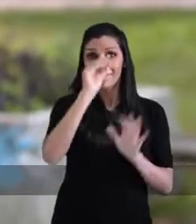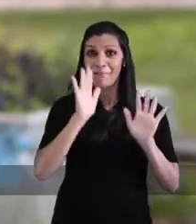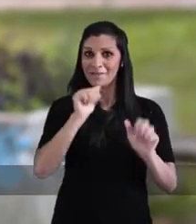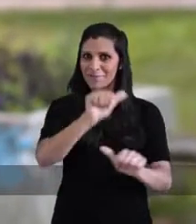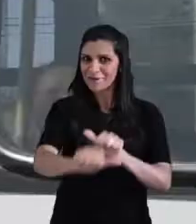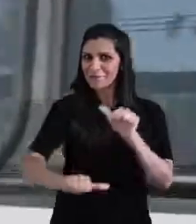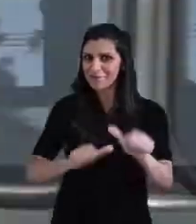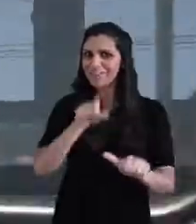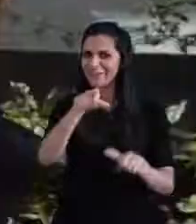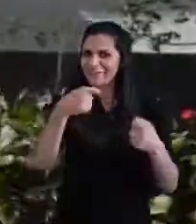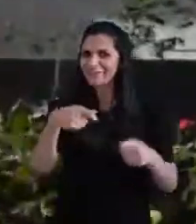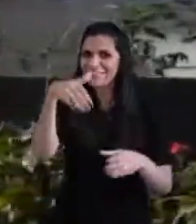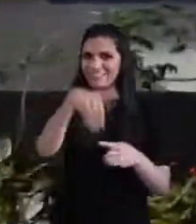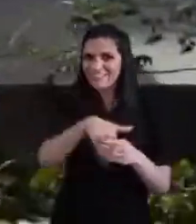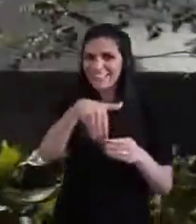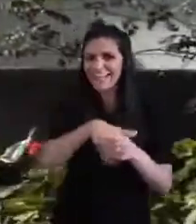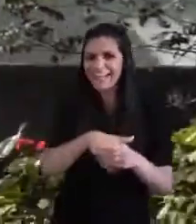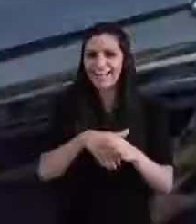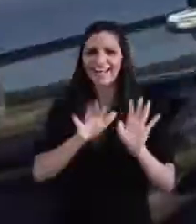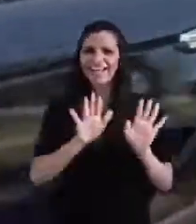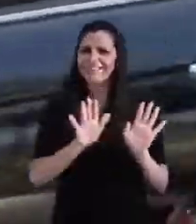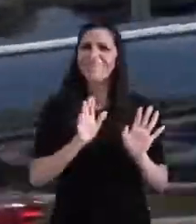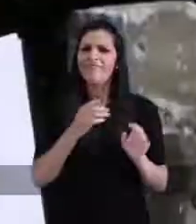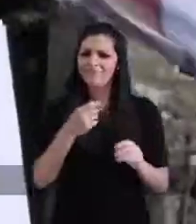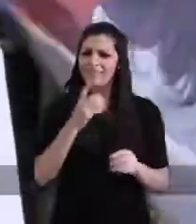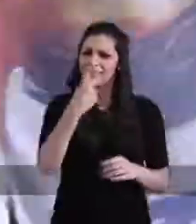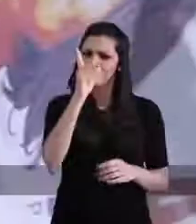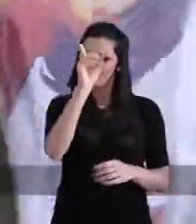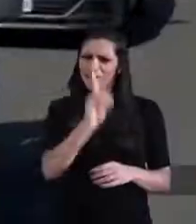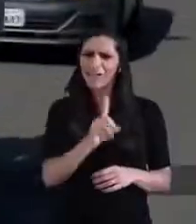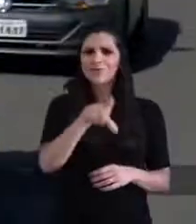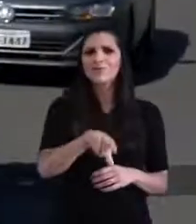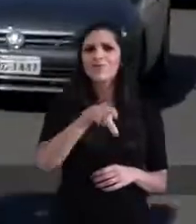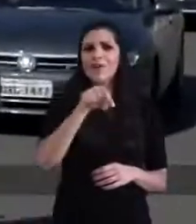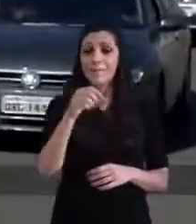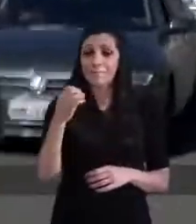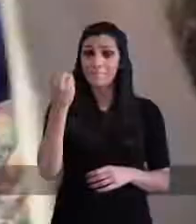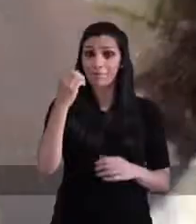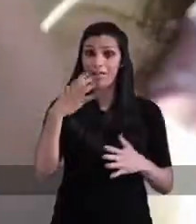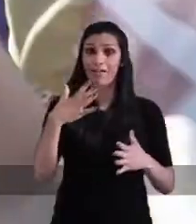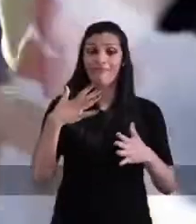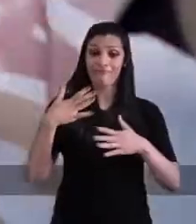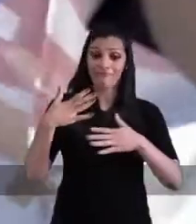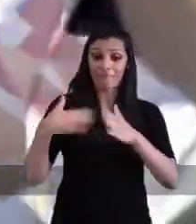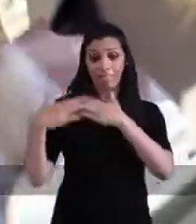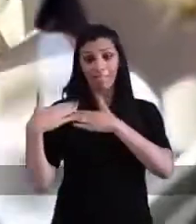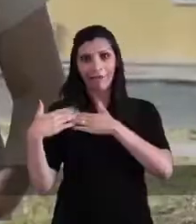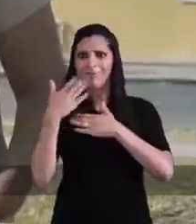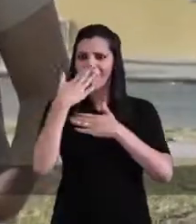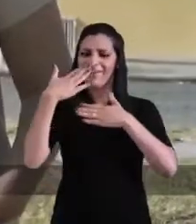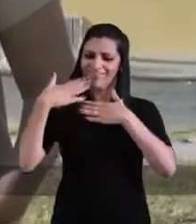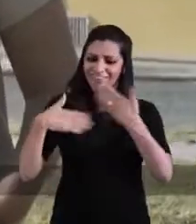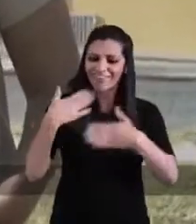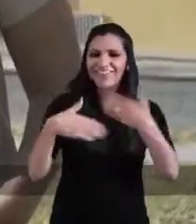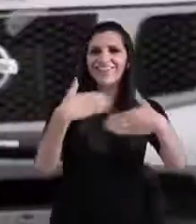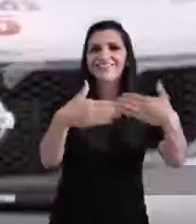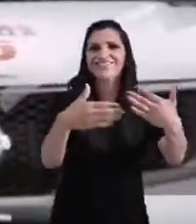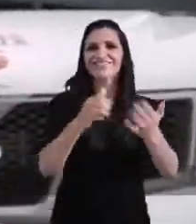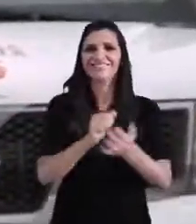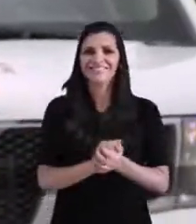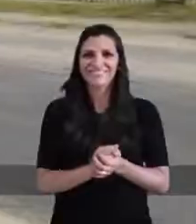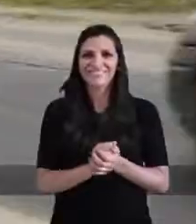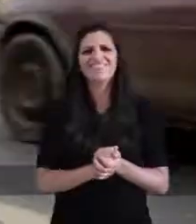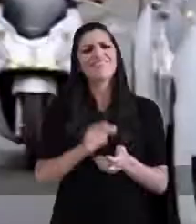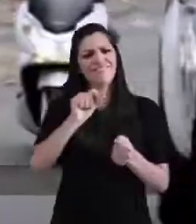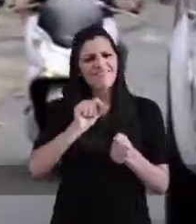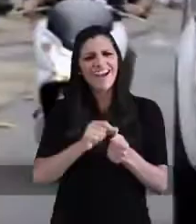mulheres na prefeitura. Mas para mudar, tu tens que votar. Não abra mão do teu direito de escolher se Porto Alegre vai voltar para trás ou